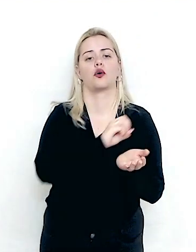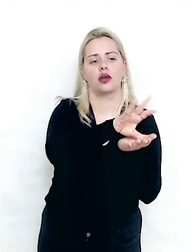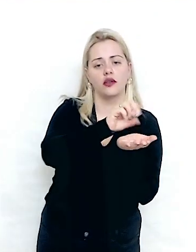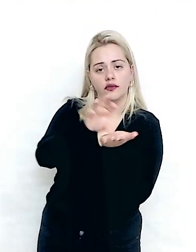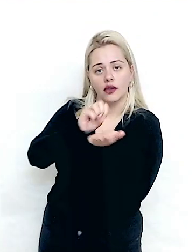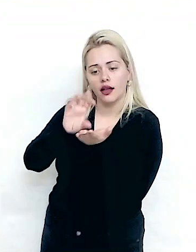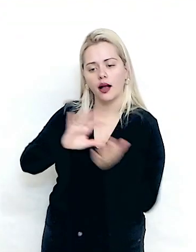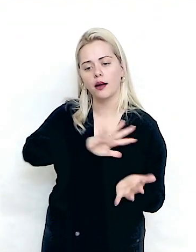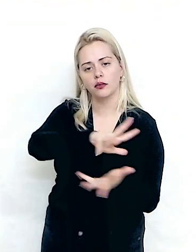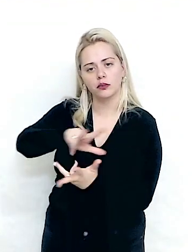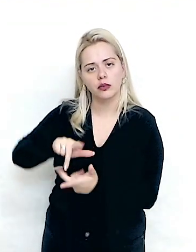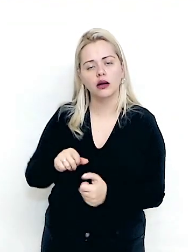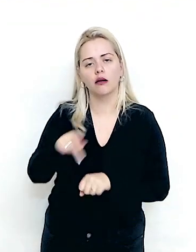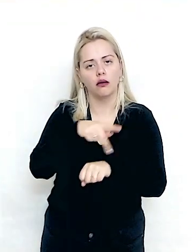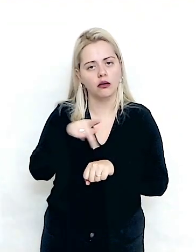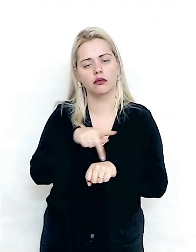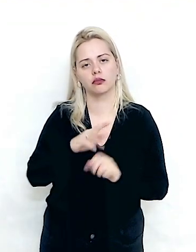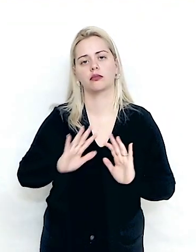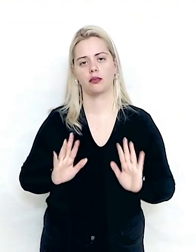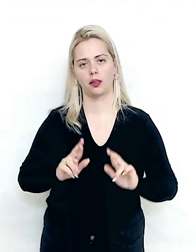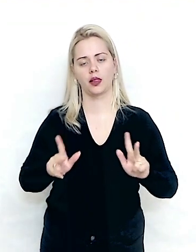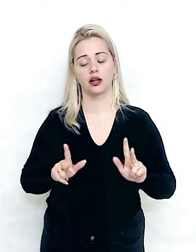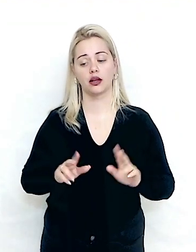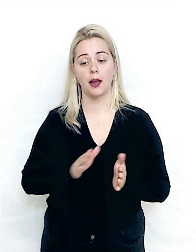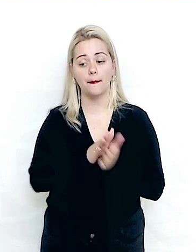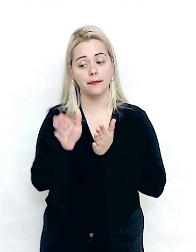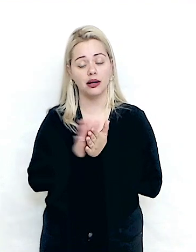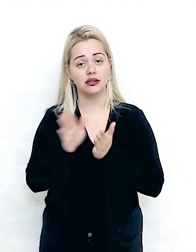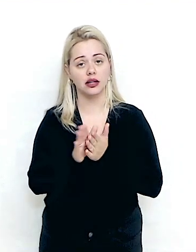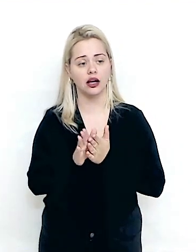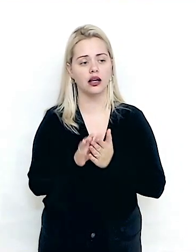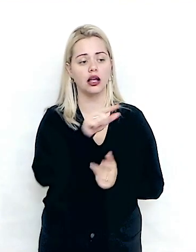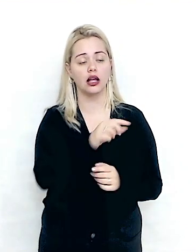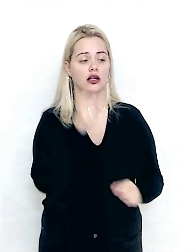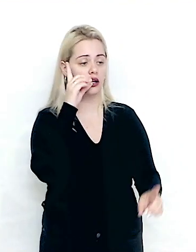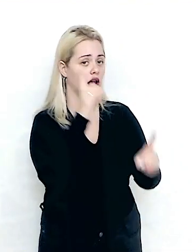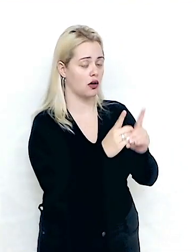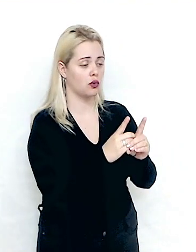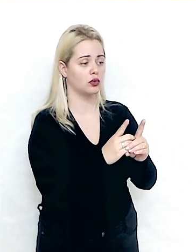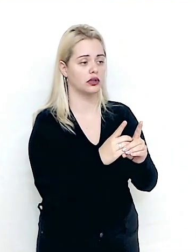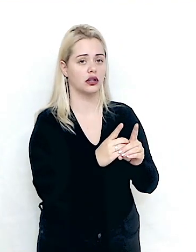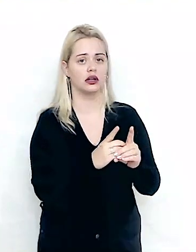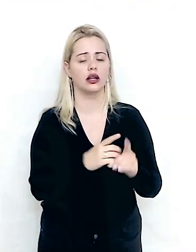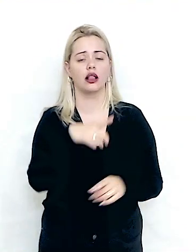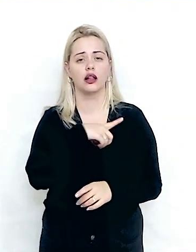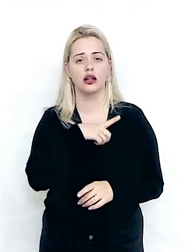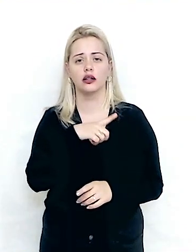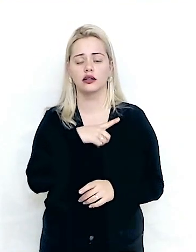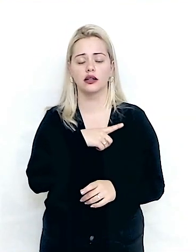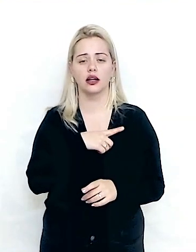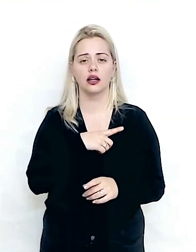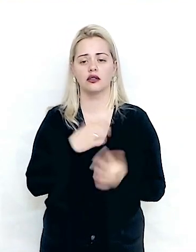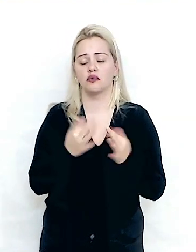exportador passar por aquela porta. E ao passar por aquela porta, o exportador vai encontrar um mercado que frequentemente já tem, enfim,